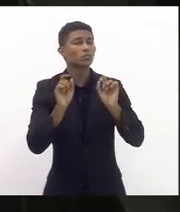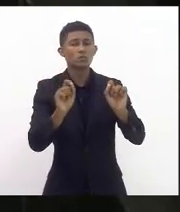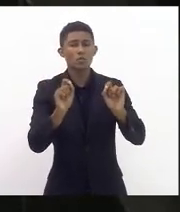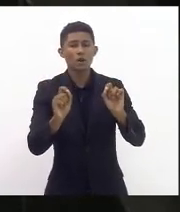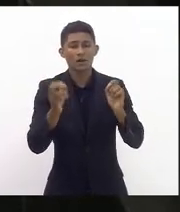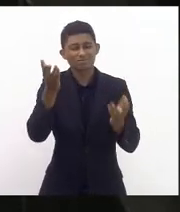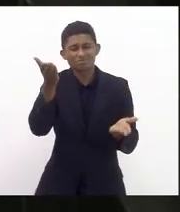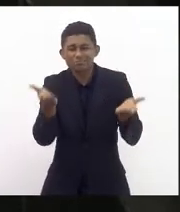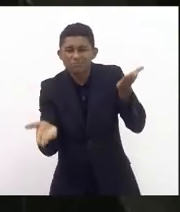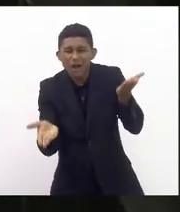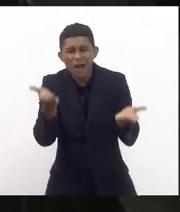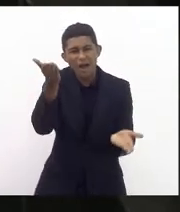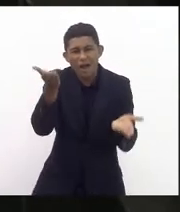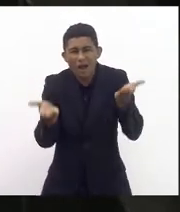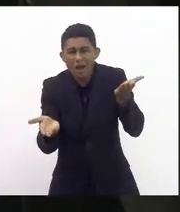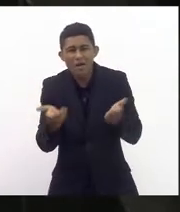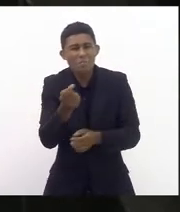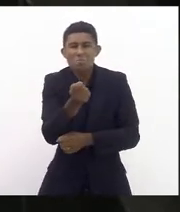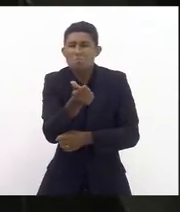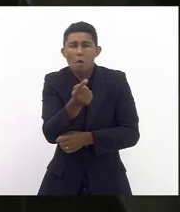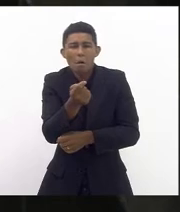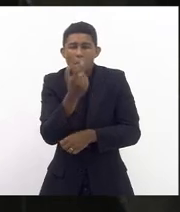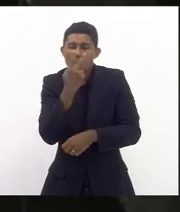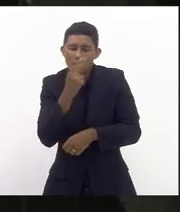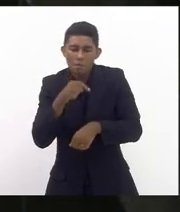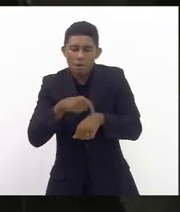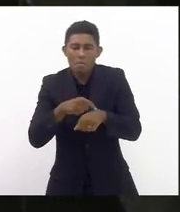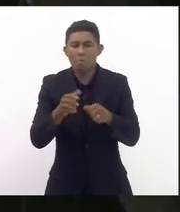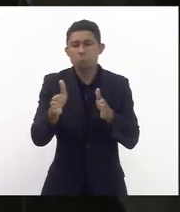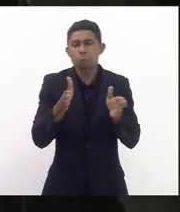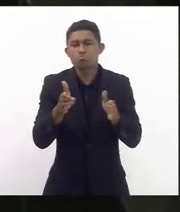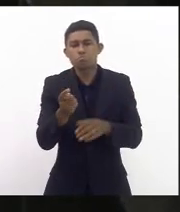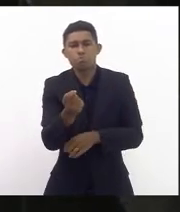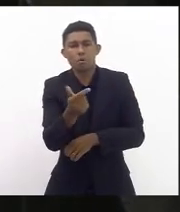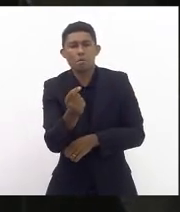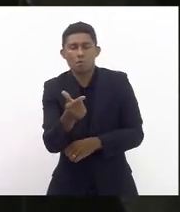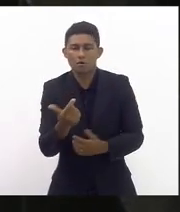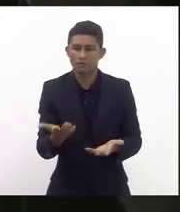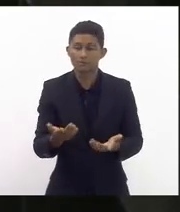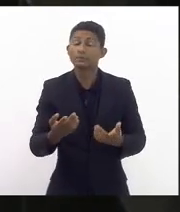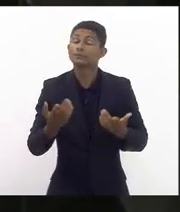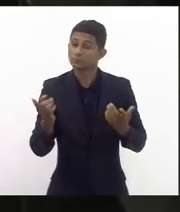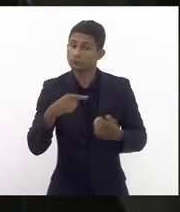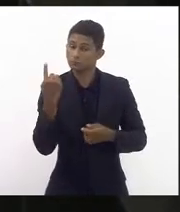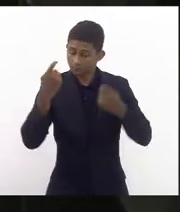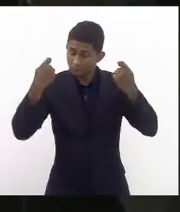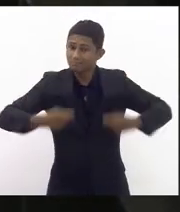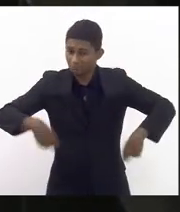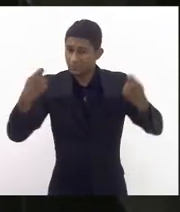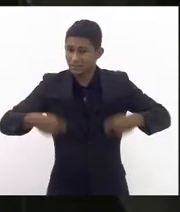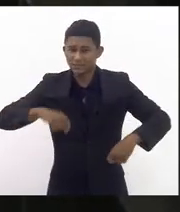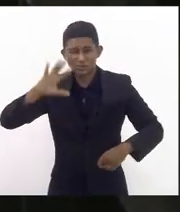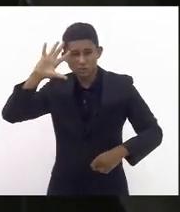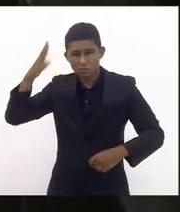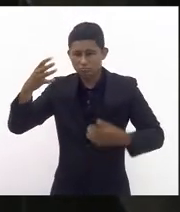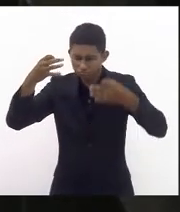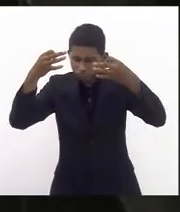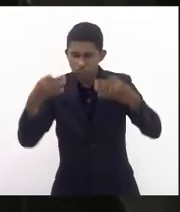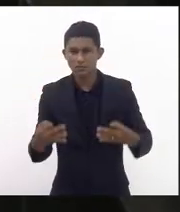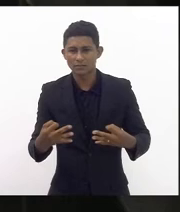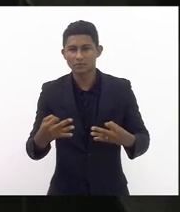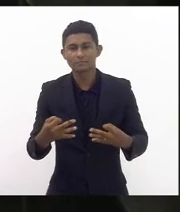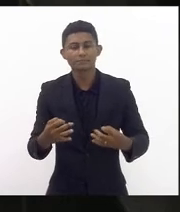equilíbrio momentâneo das contas públicas do Estado do Rio de Janeiro. E, para isso, a gente precisa ter soluções estruturantes, entre